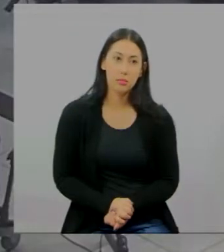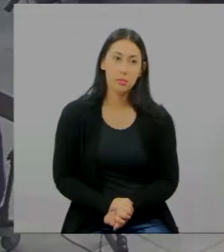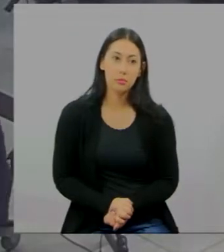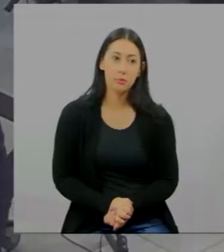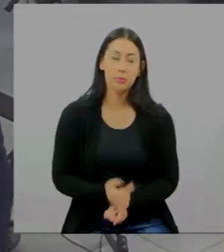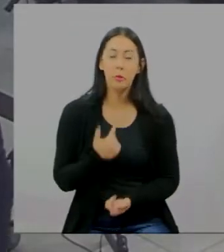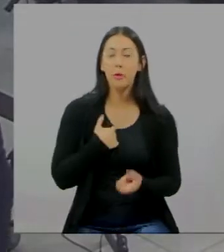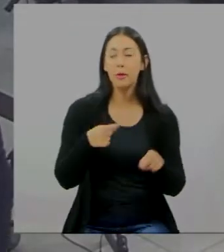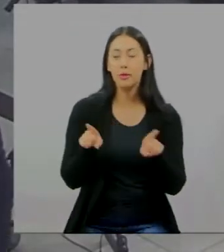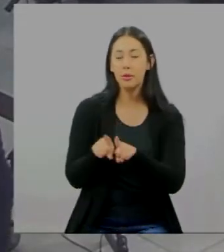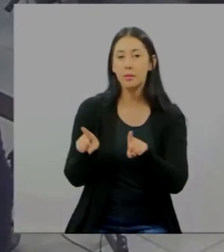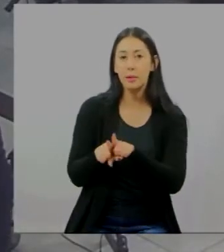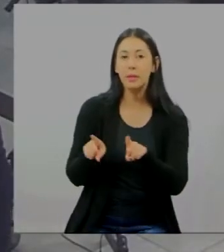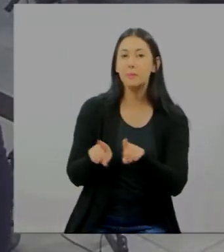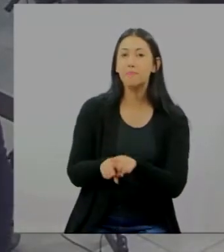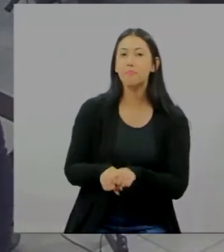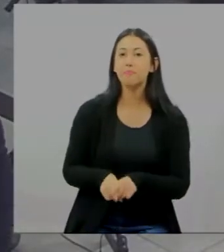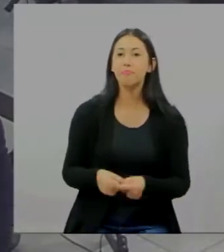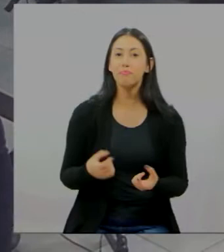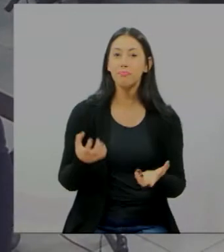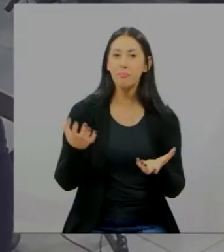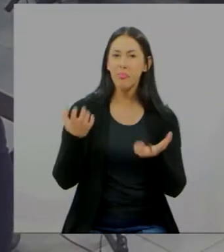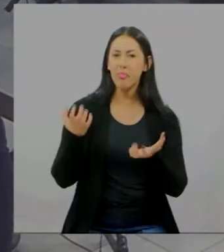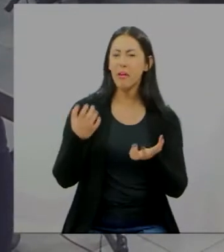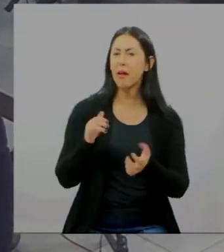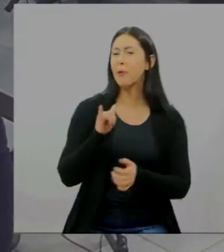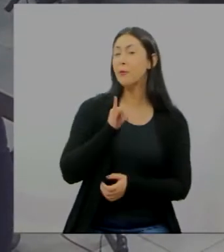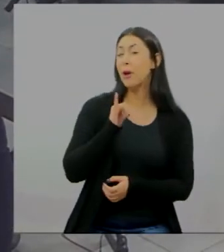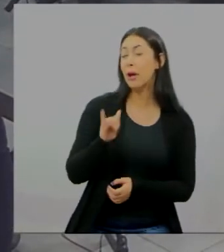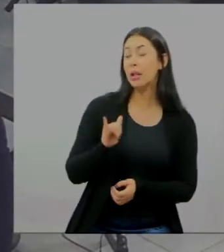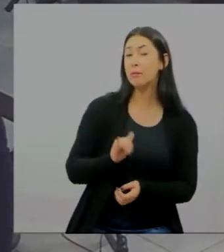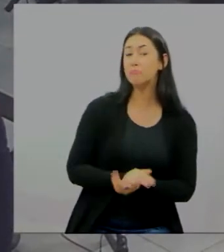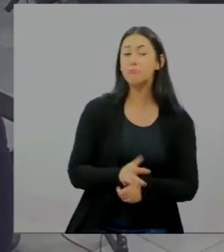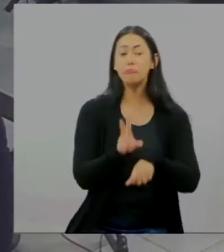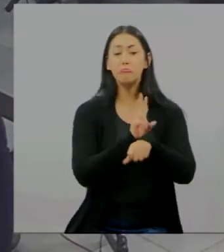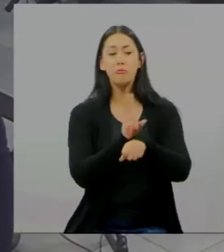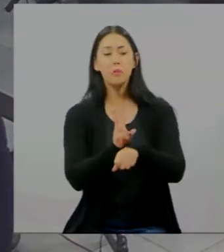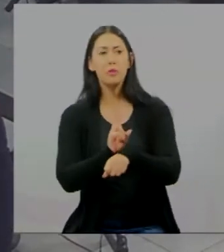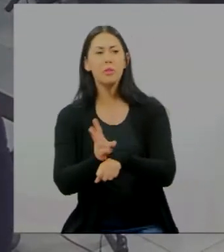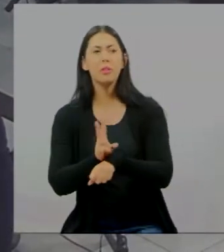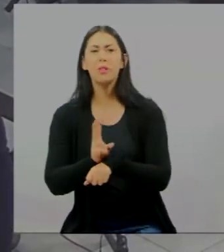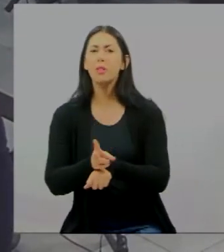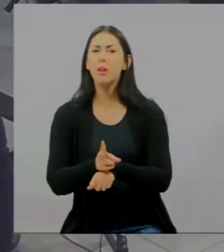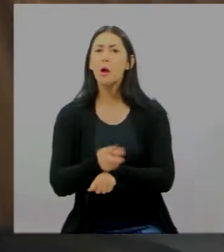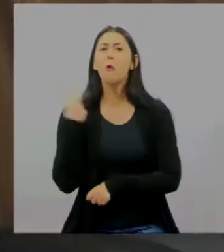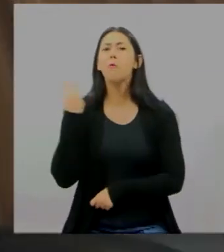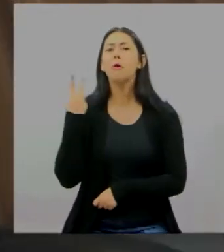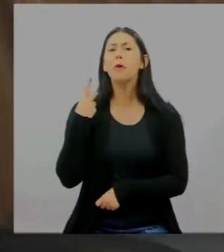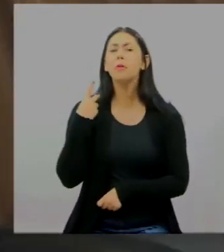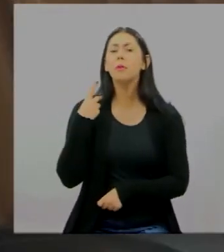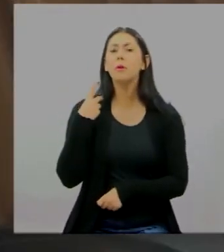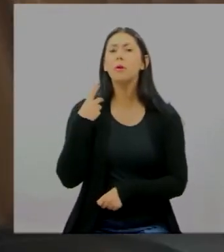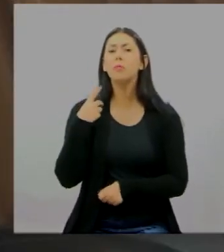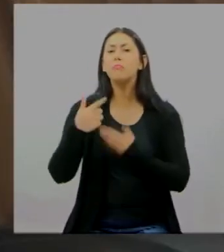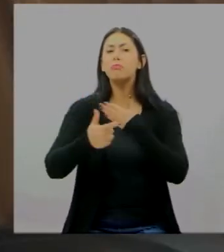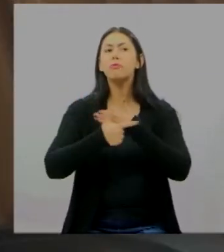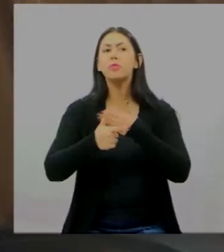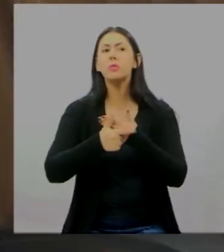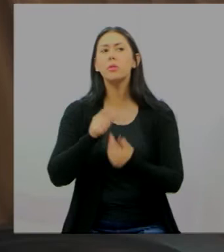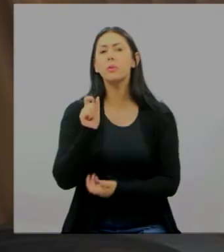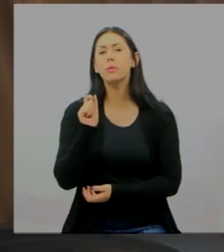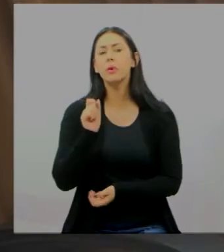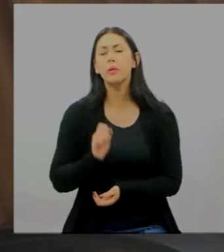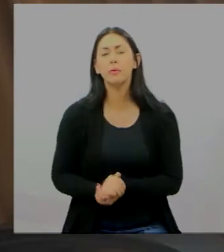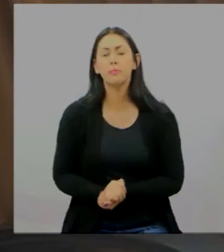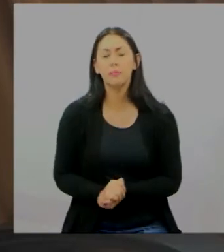Eu também quero ter seu comentário a respeito de fiscalização. Qual que é o papel do vereador? Eu acho